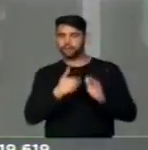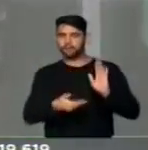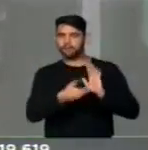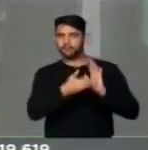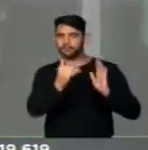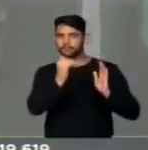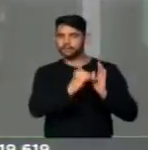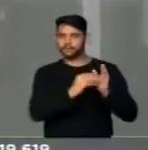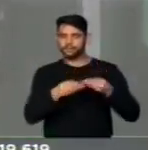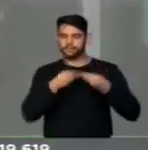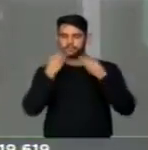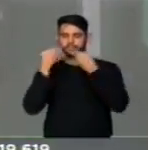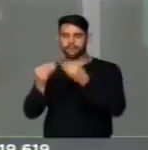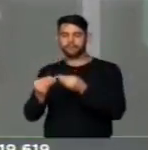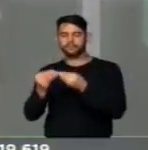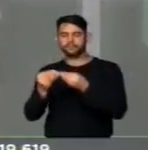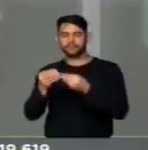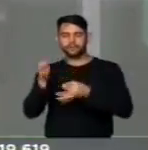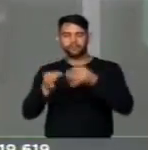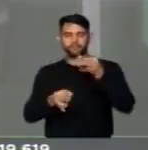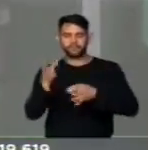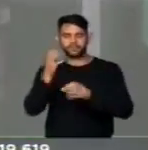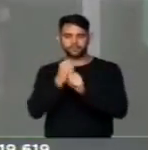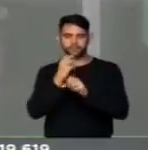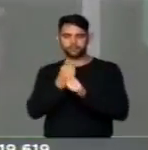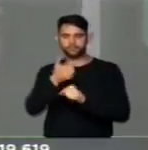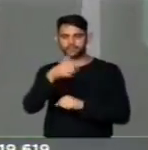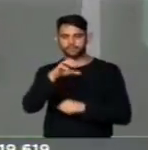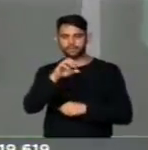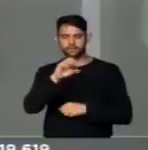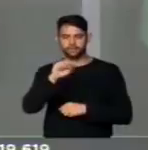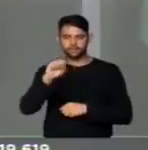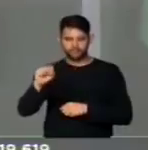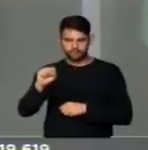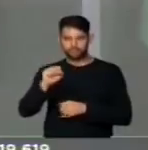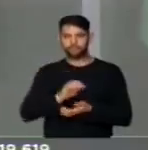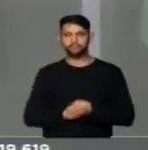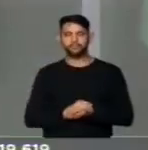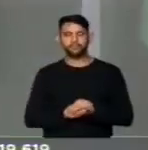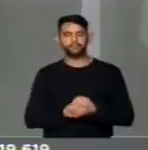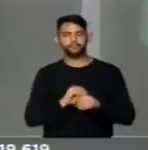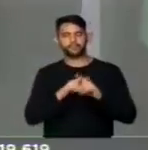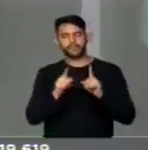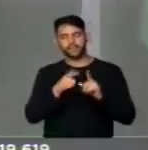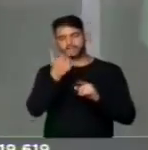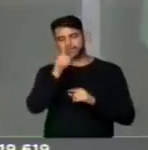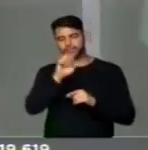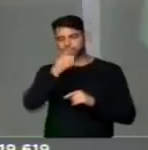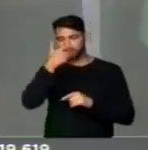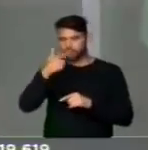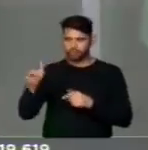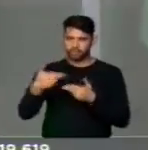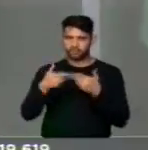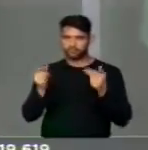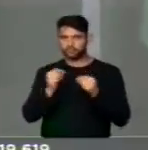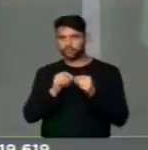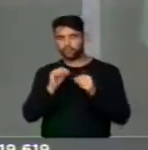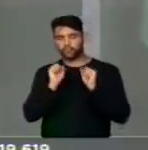Parlamento conferiu às Cortes de Contas em 1988. Mas se, por outro lado,